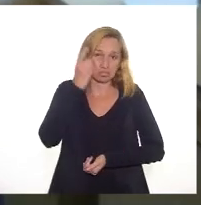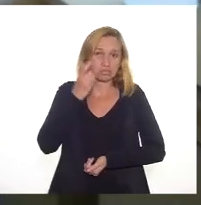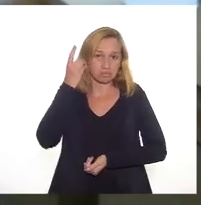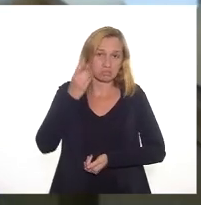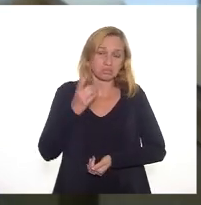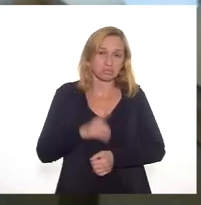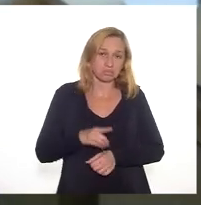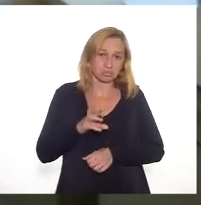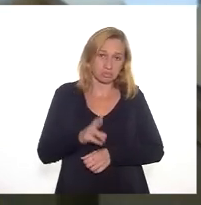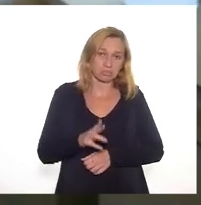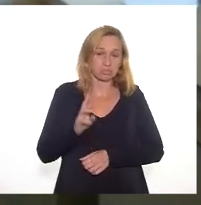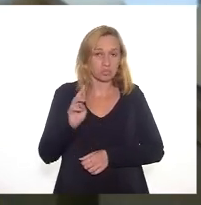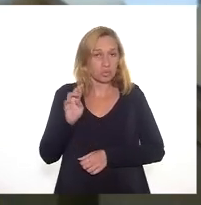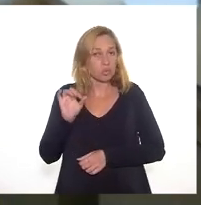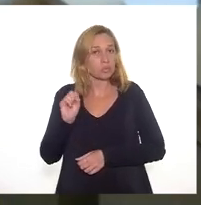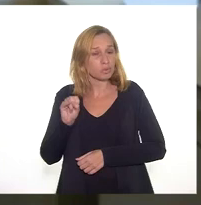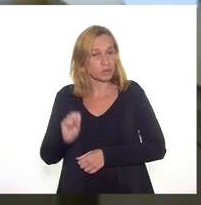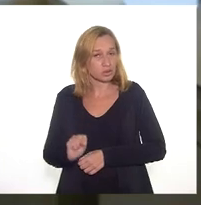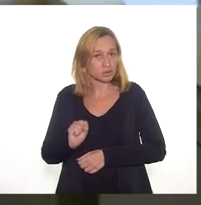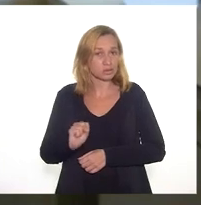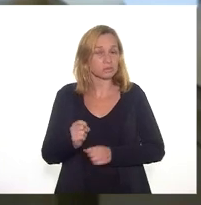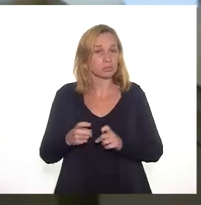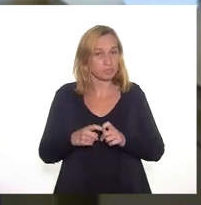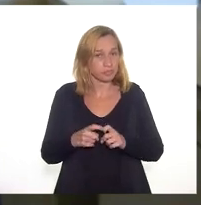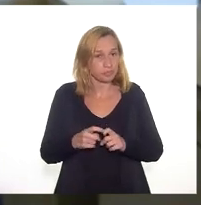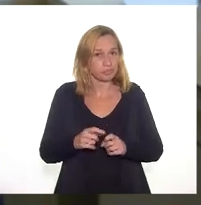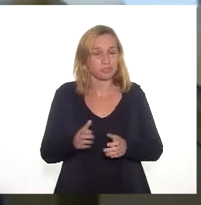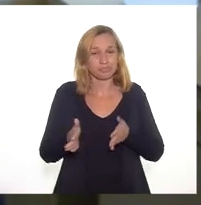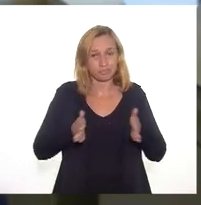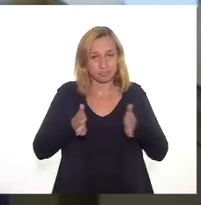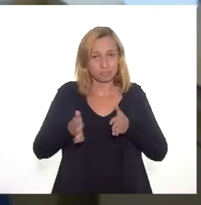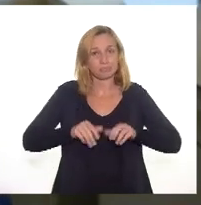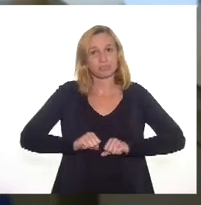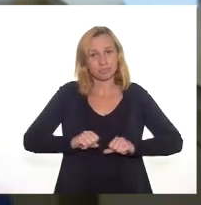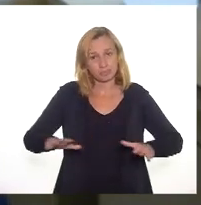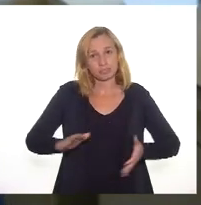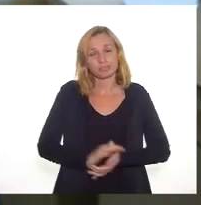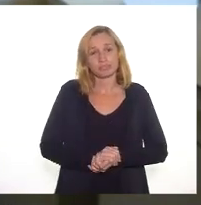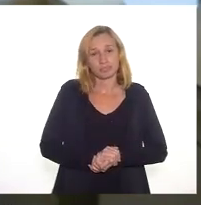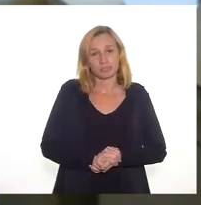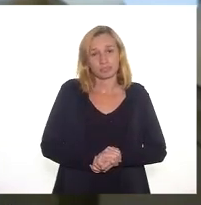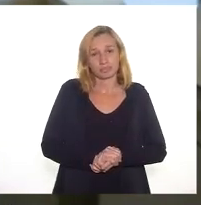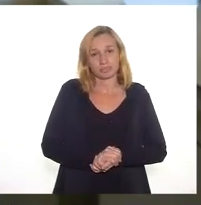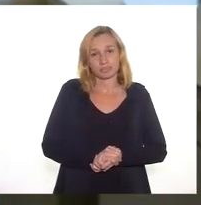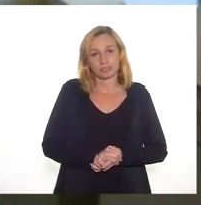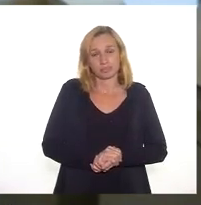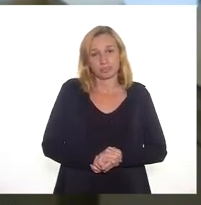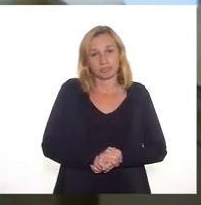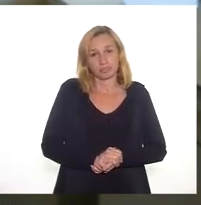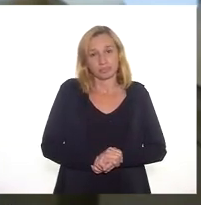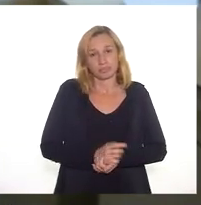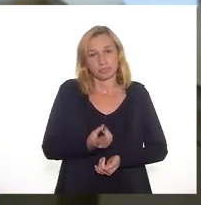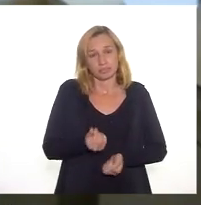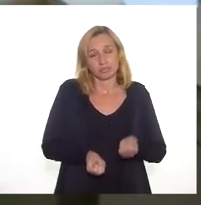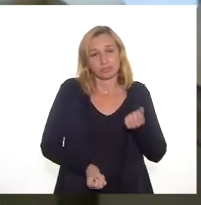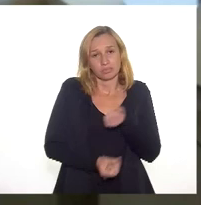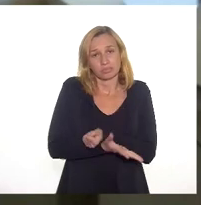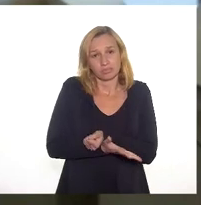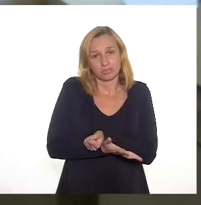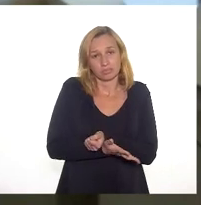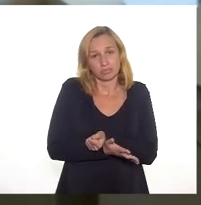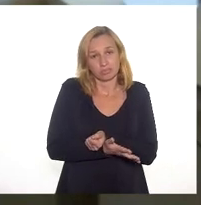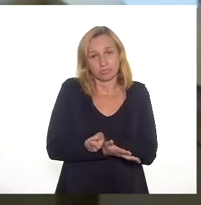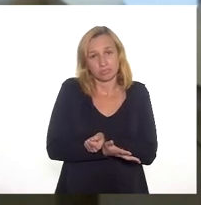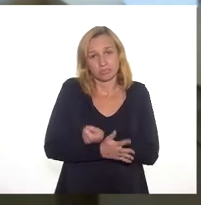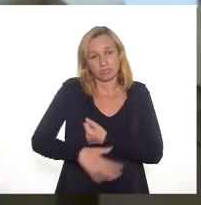doutor, médico Rubens Bontempo, que em período de pandemia se cometa crime